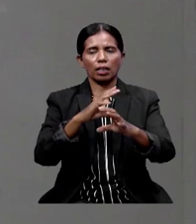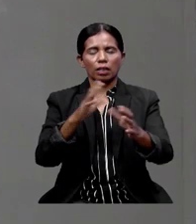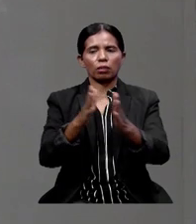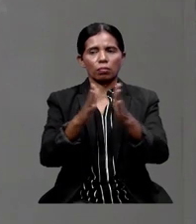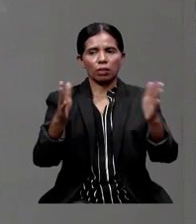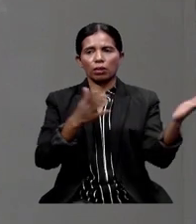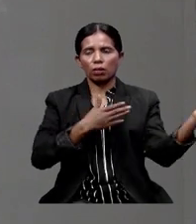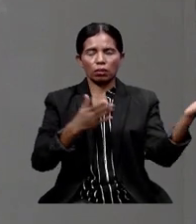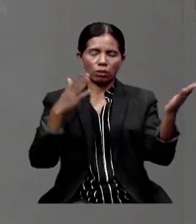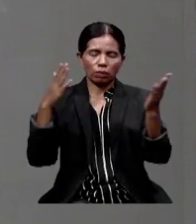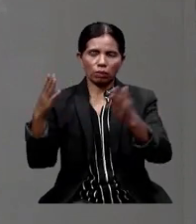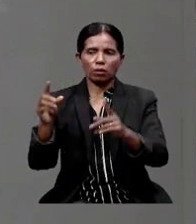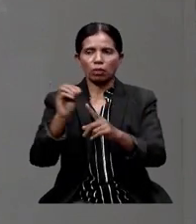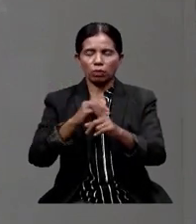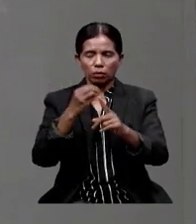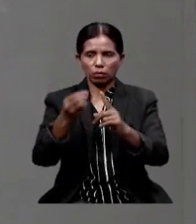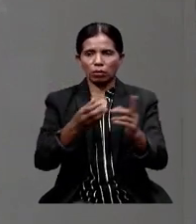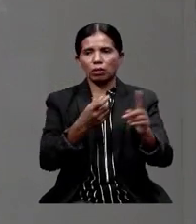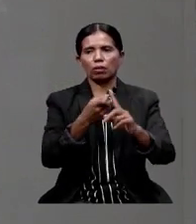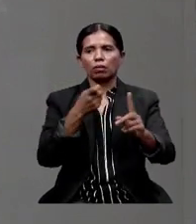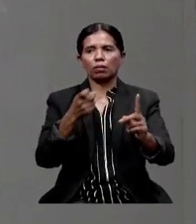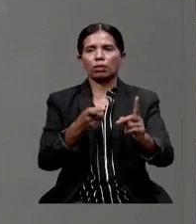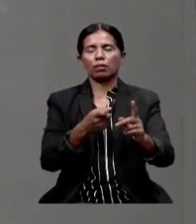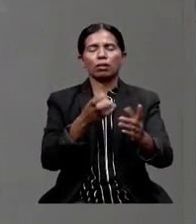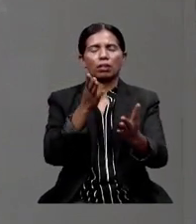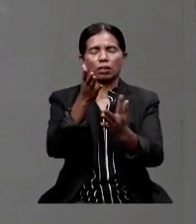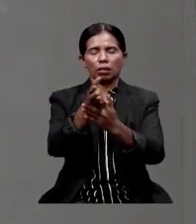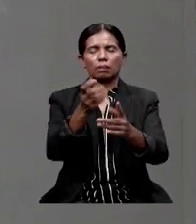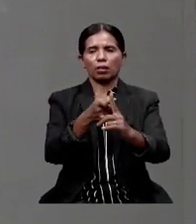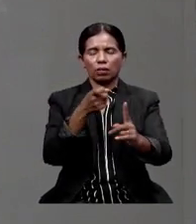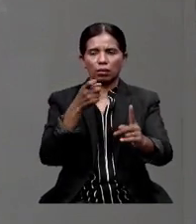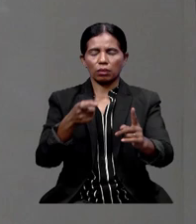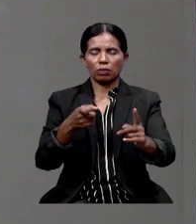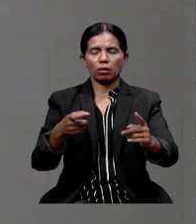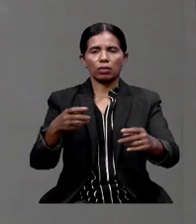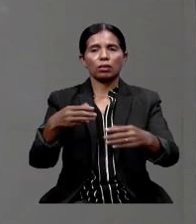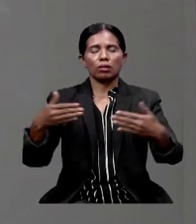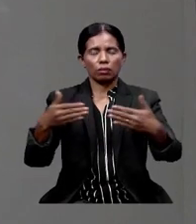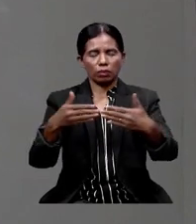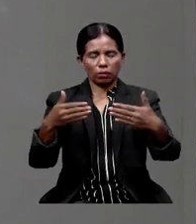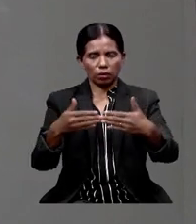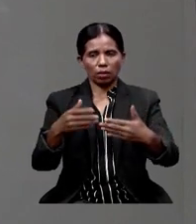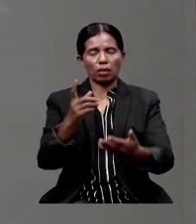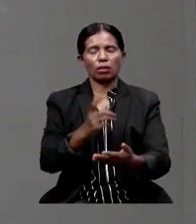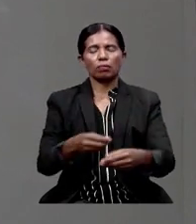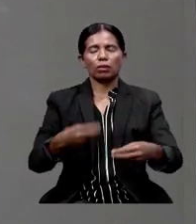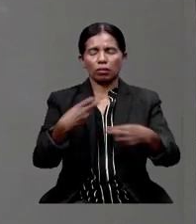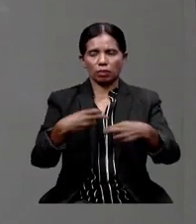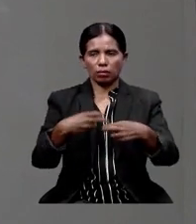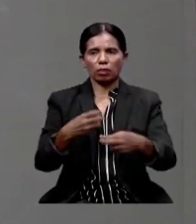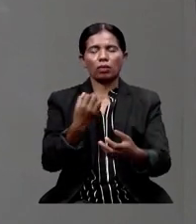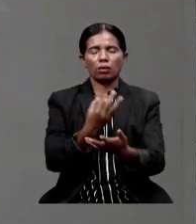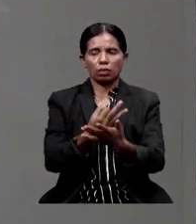lori hudi ga lori sa sang ne bem mak mai sesta basica ni tamba husi terrestre fronteira terrestre foi impacto tu te tebes bar receitas